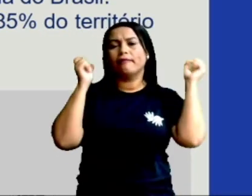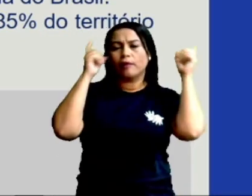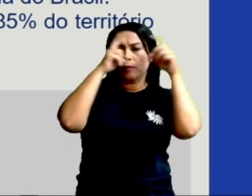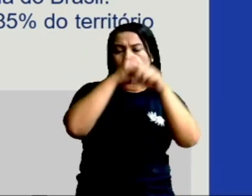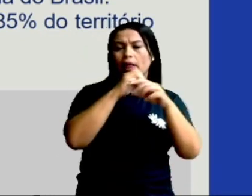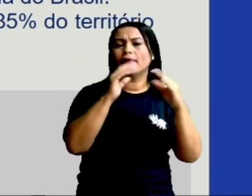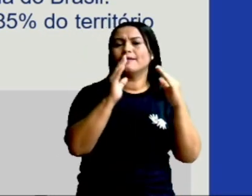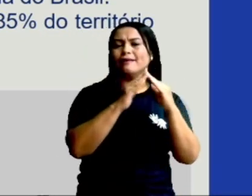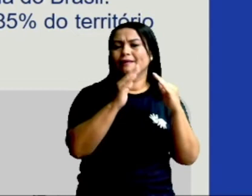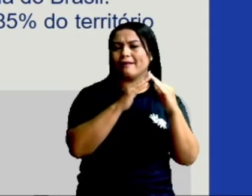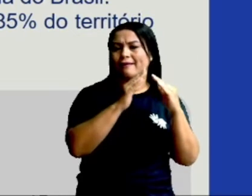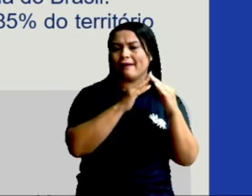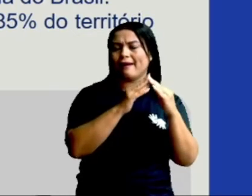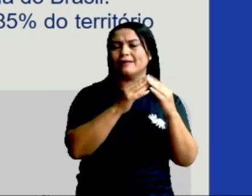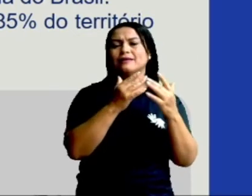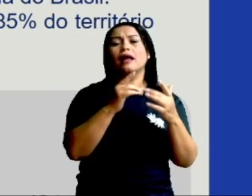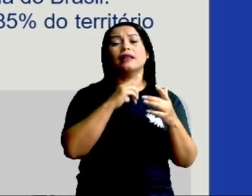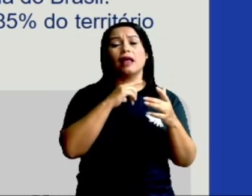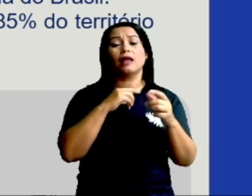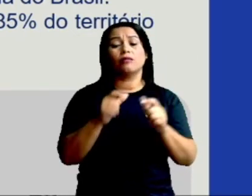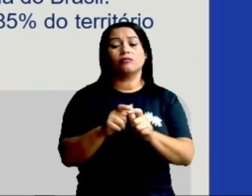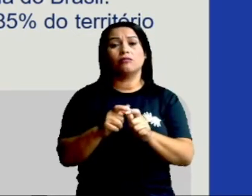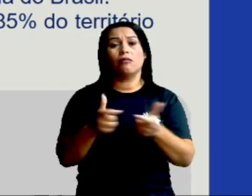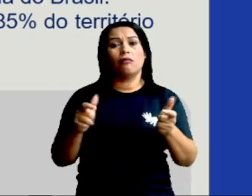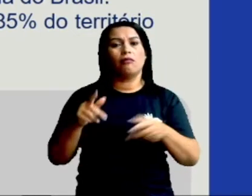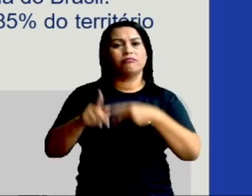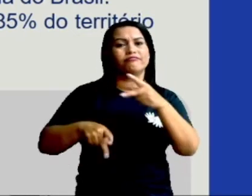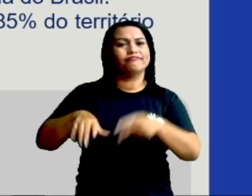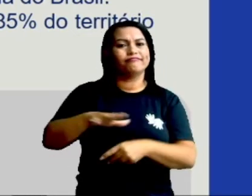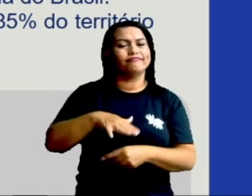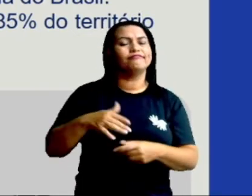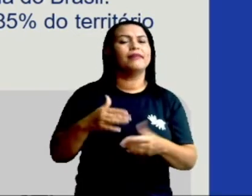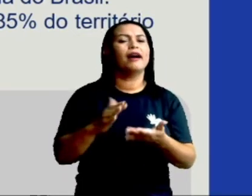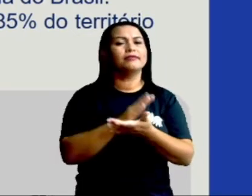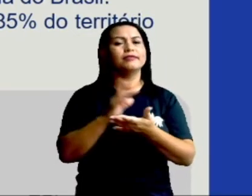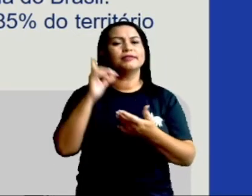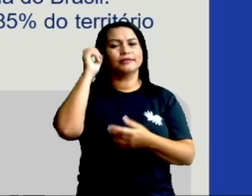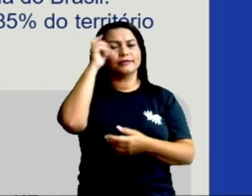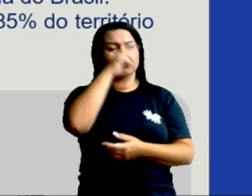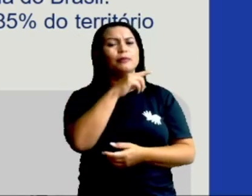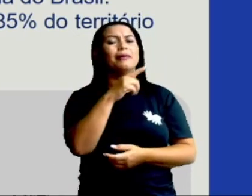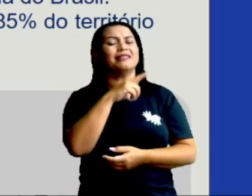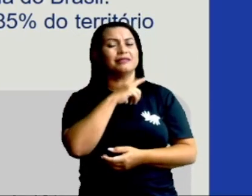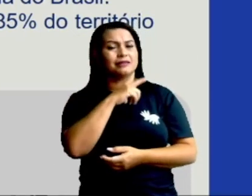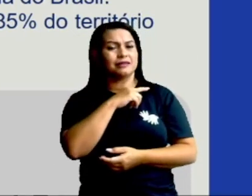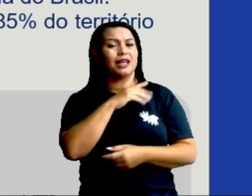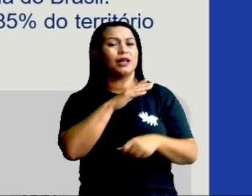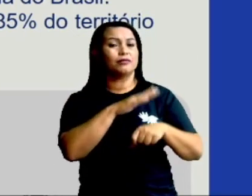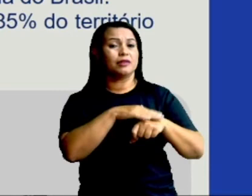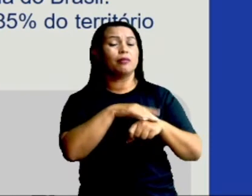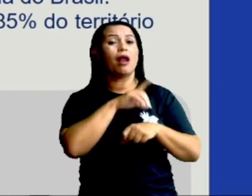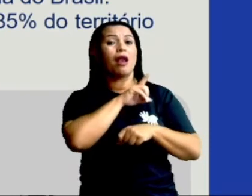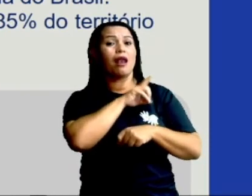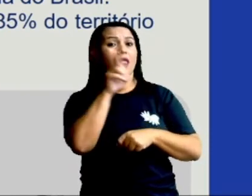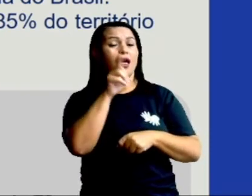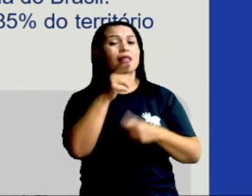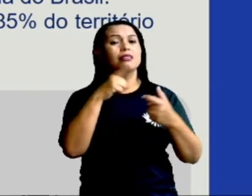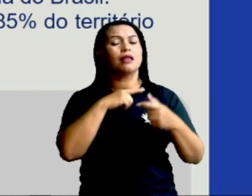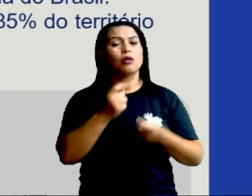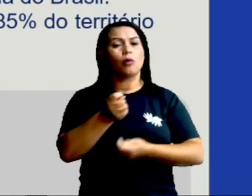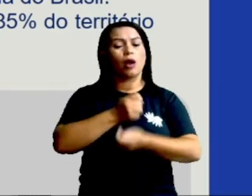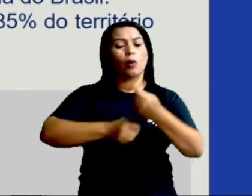tão populosa consequentemente acontece esses tipos de situações e é lá a economia brasileira